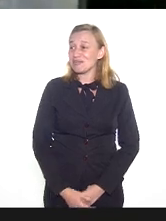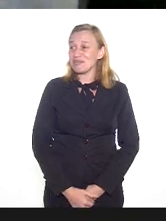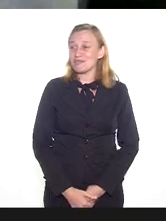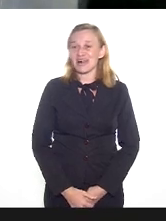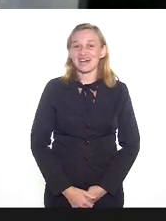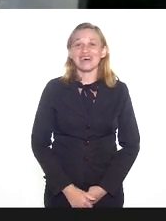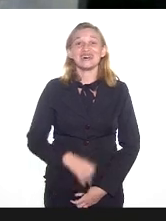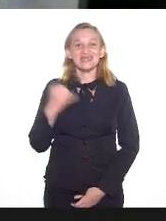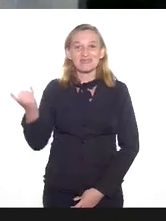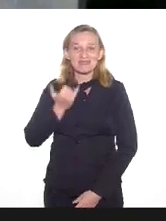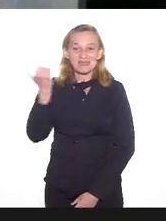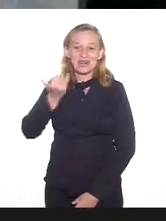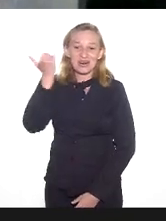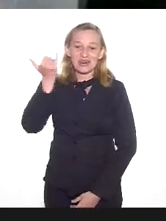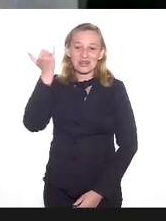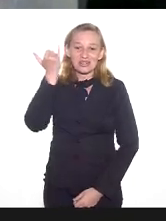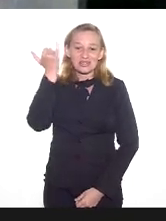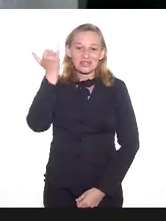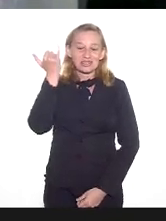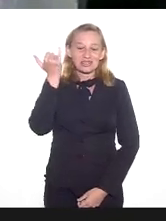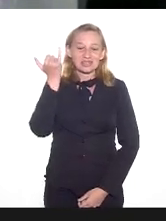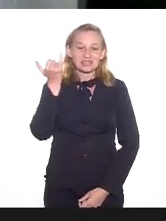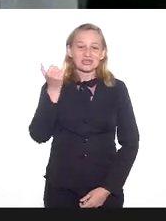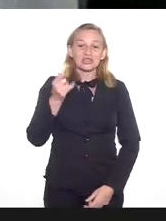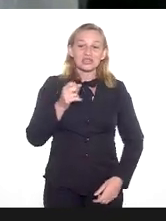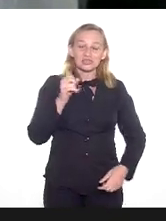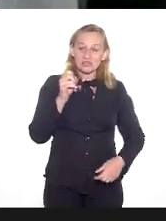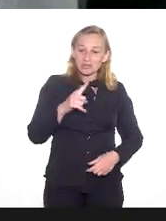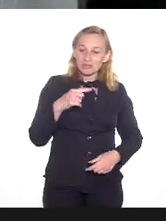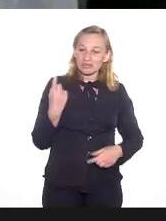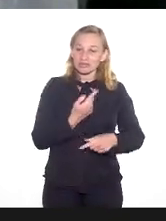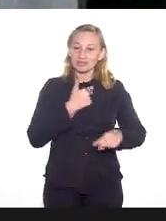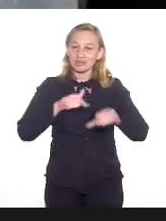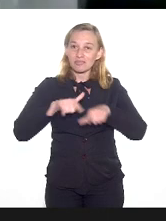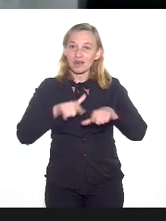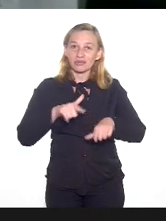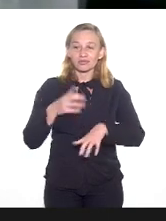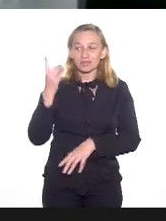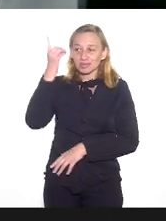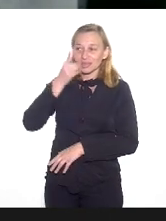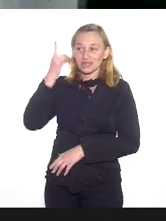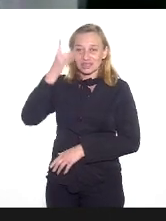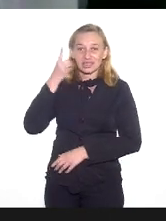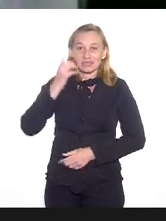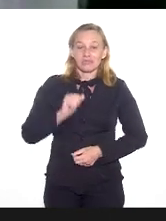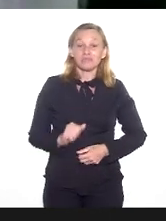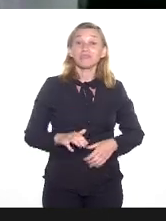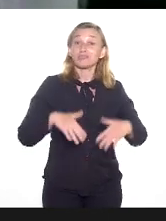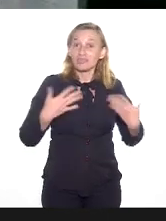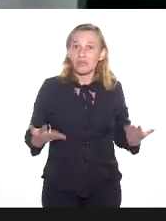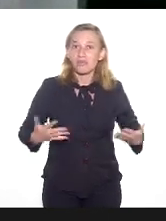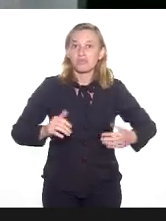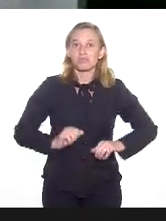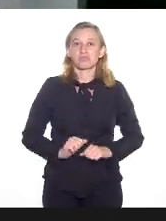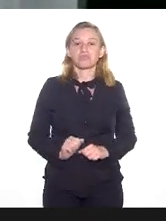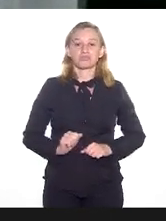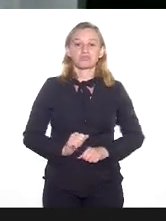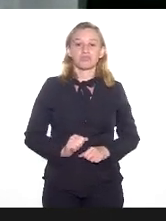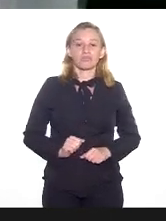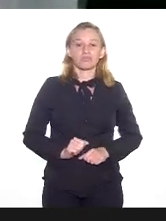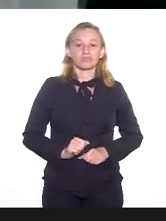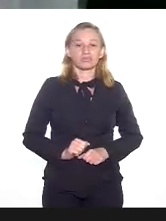a importância daquilo que é a nossa função como parlamentar. Então,